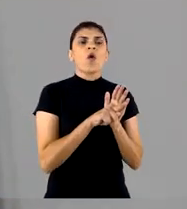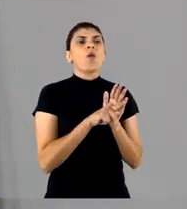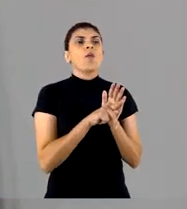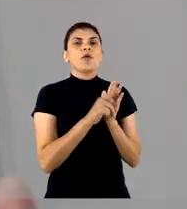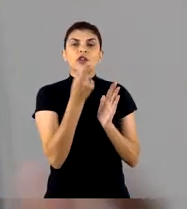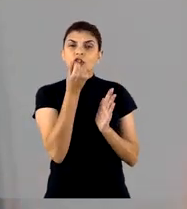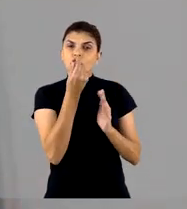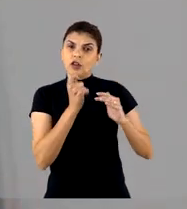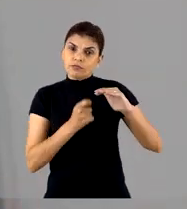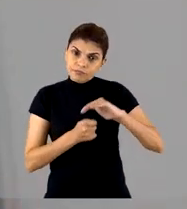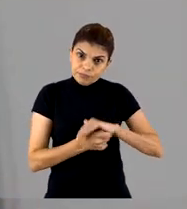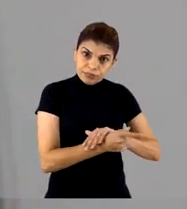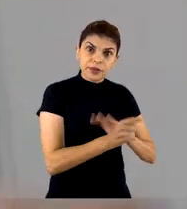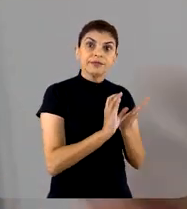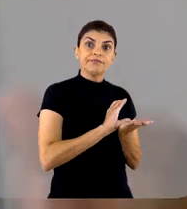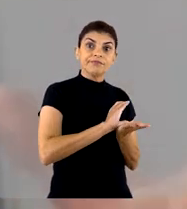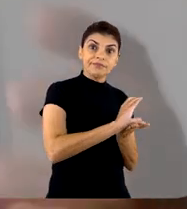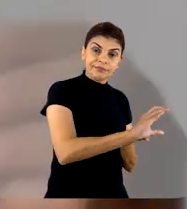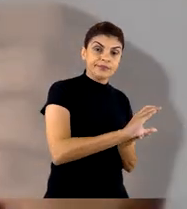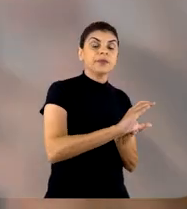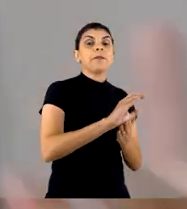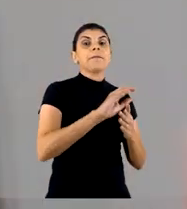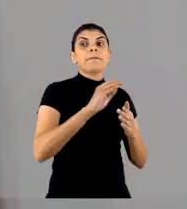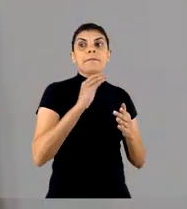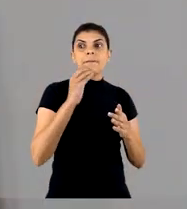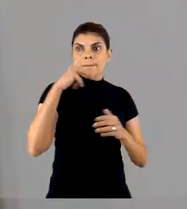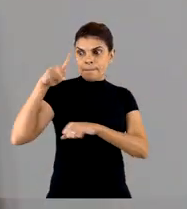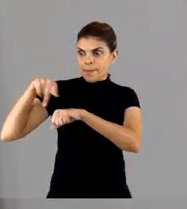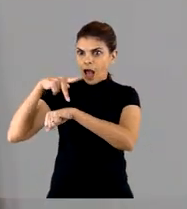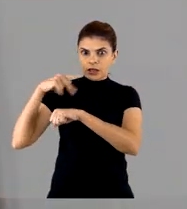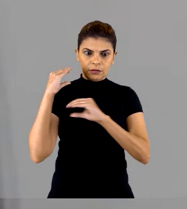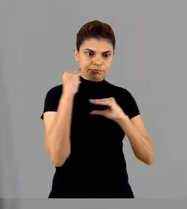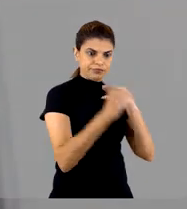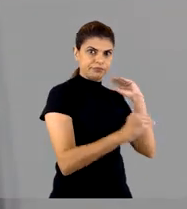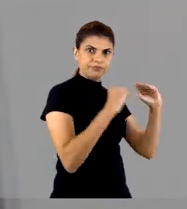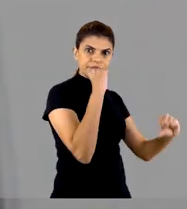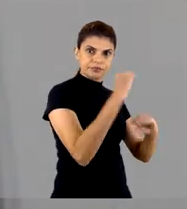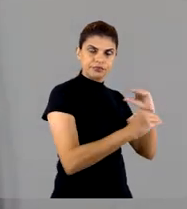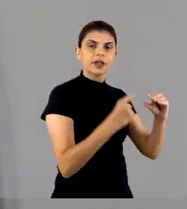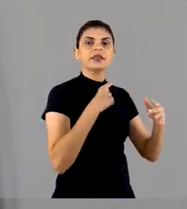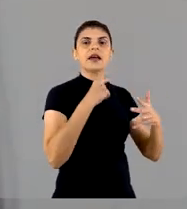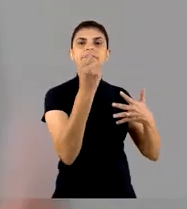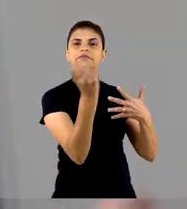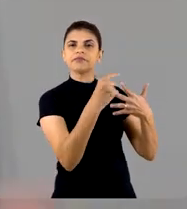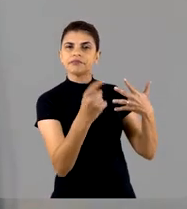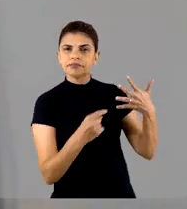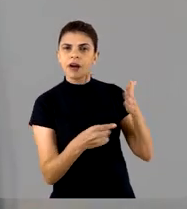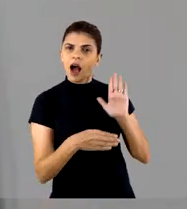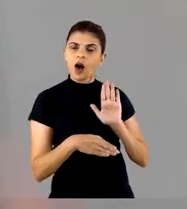de grande fundo internacional, todos os países contribuíam, de você ter medidas pontuais